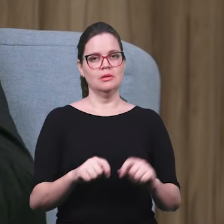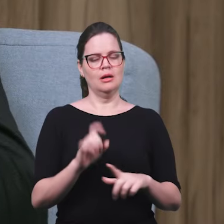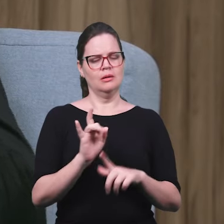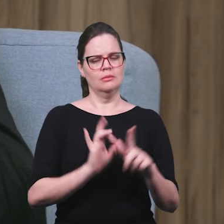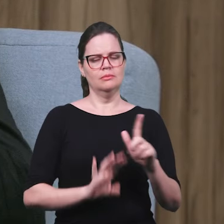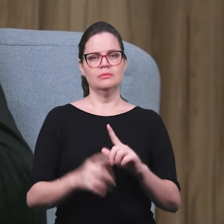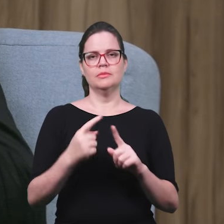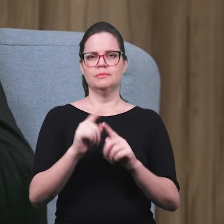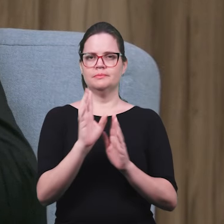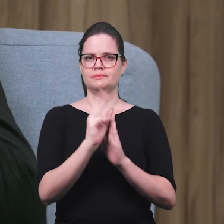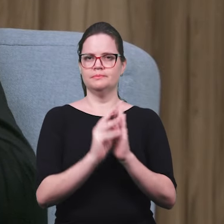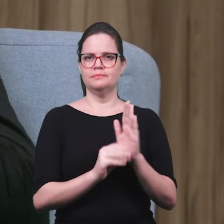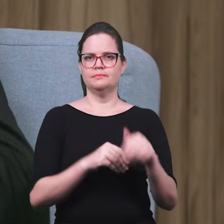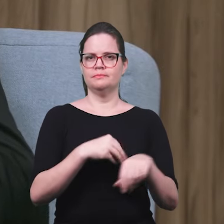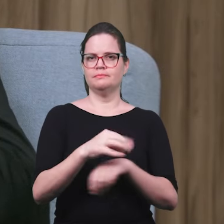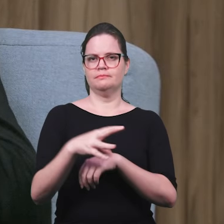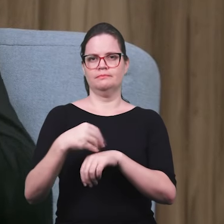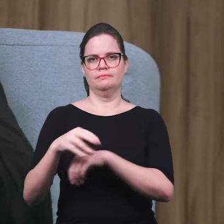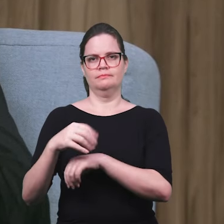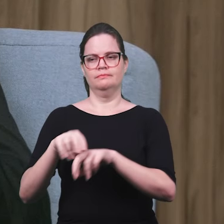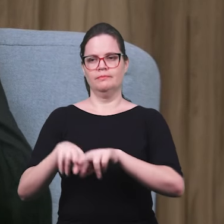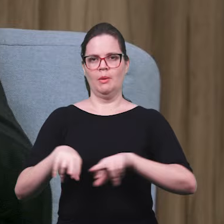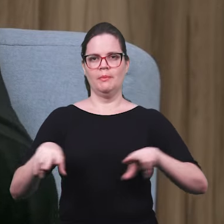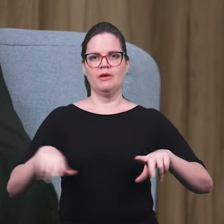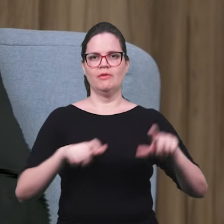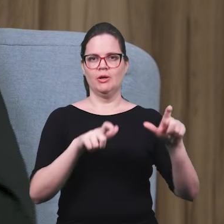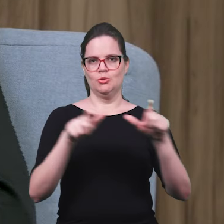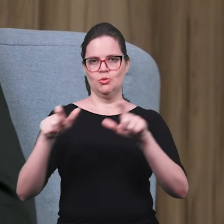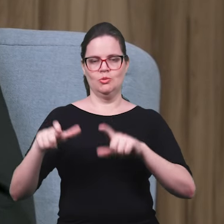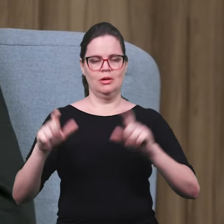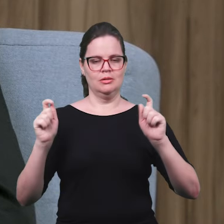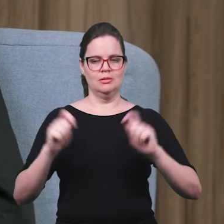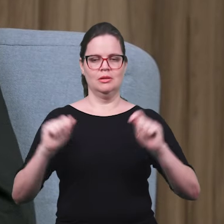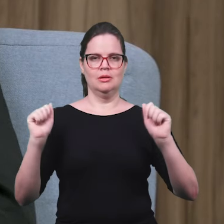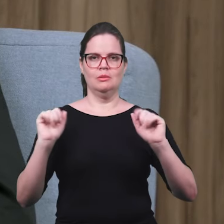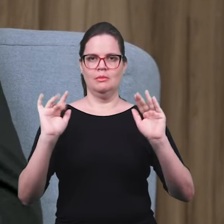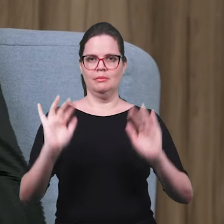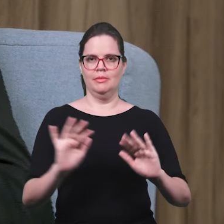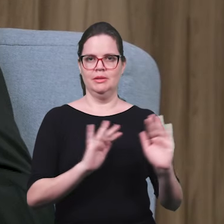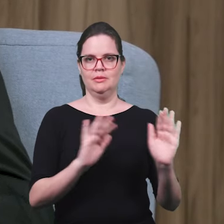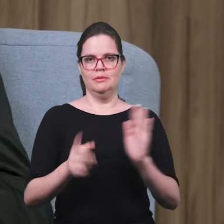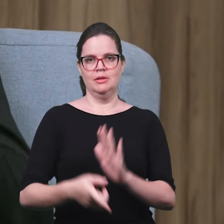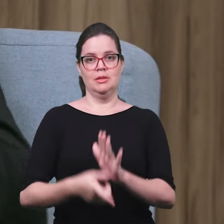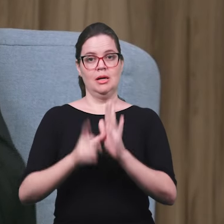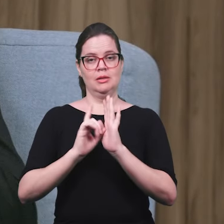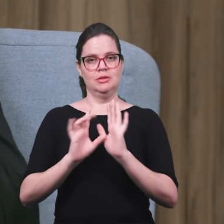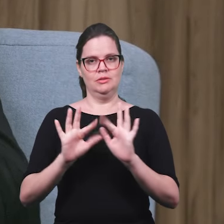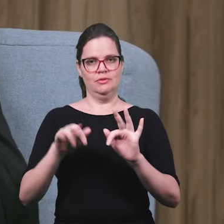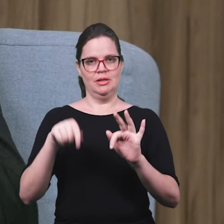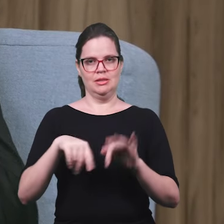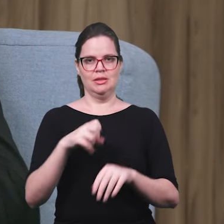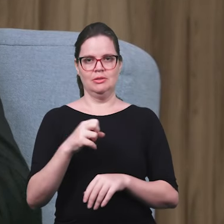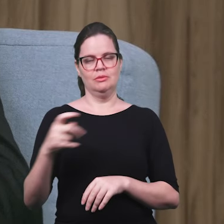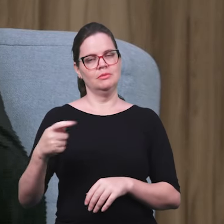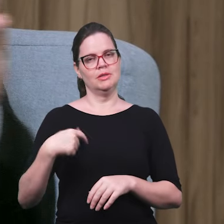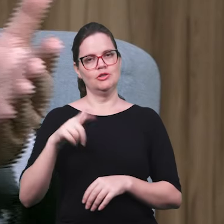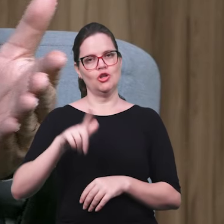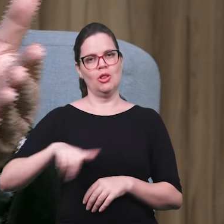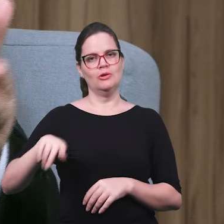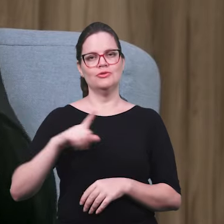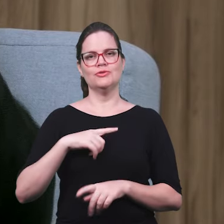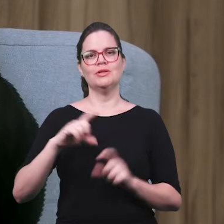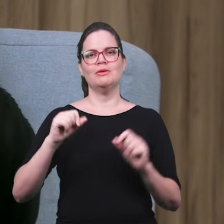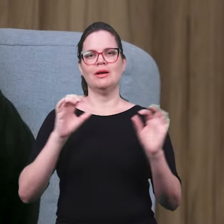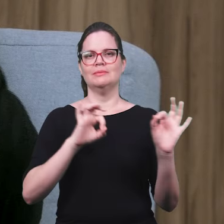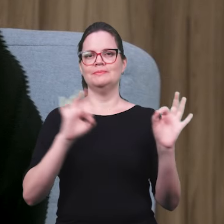este conteúdo ele chegue a outros lares e tem sido sempre uma bênção. Antes de encerrar de fato o nosso episódio,